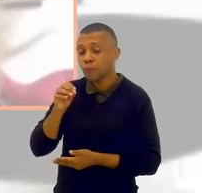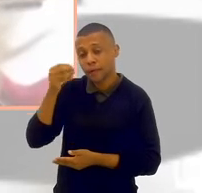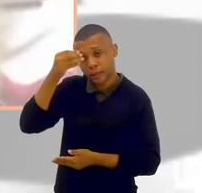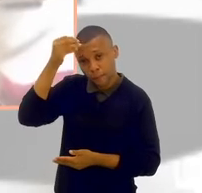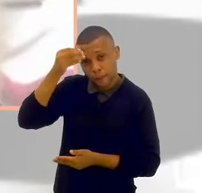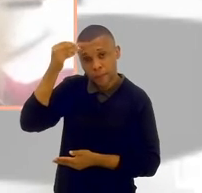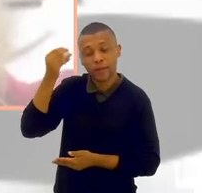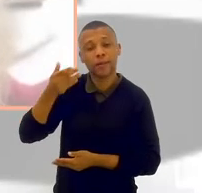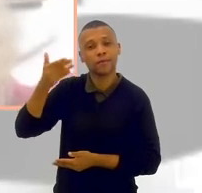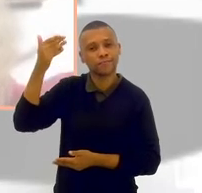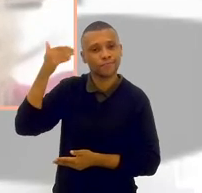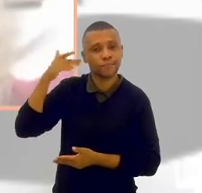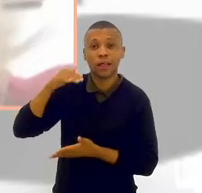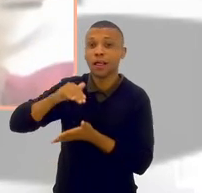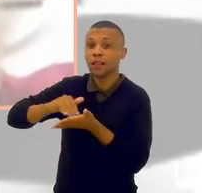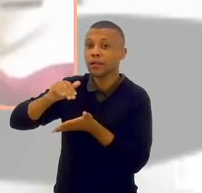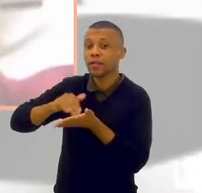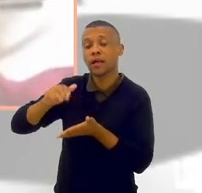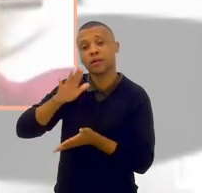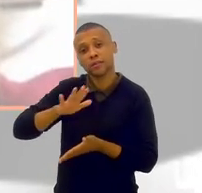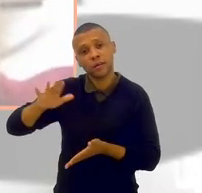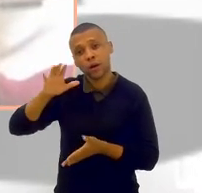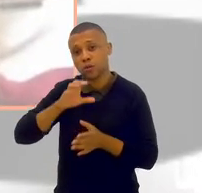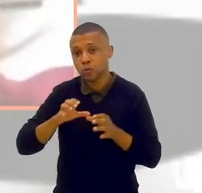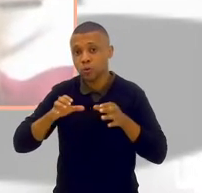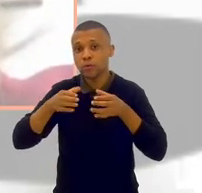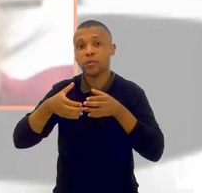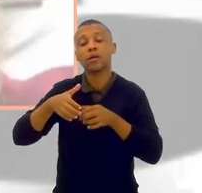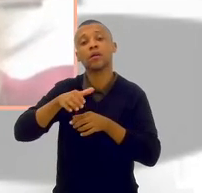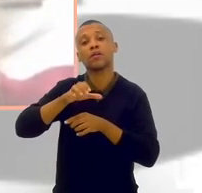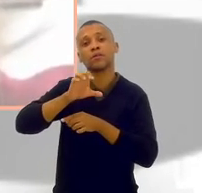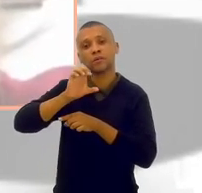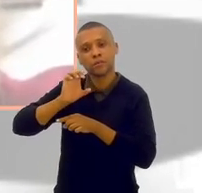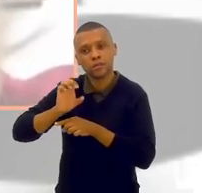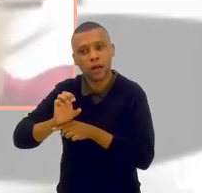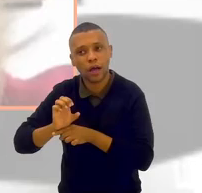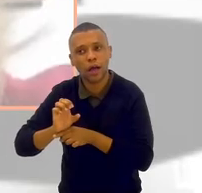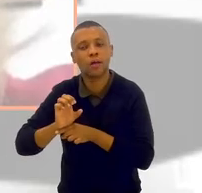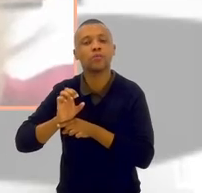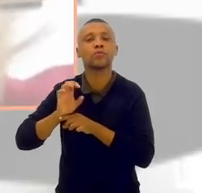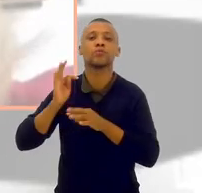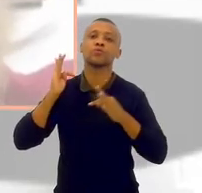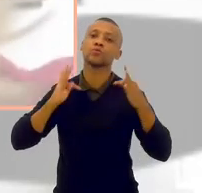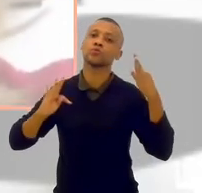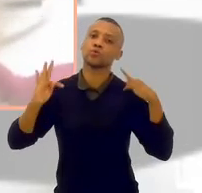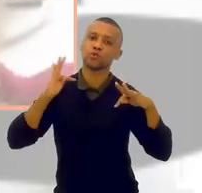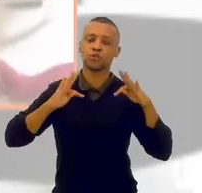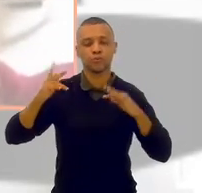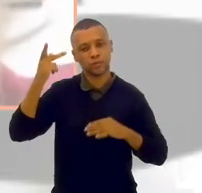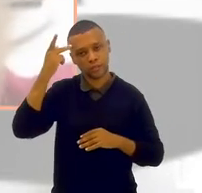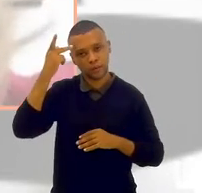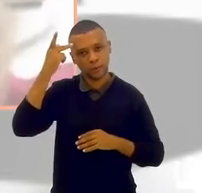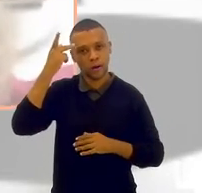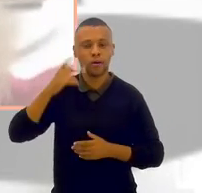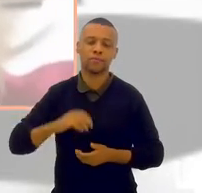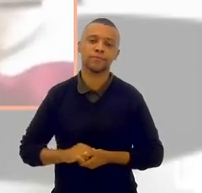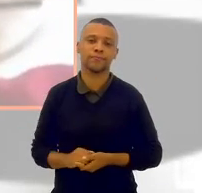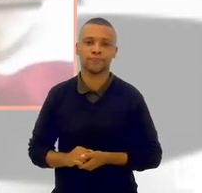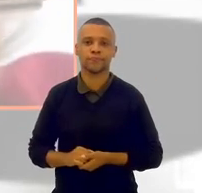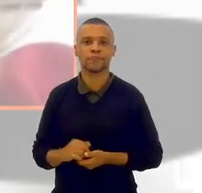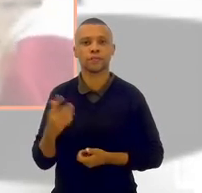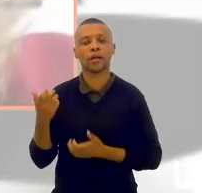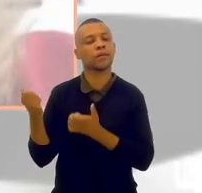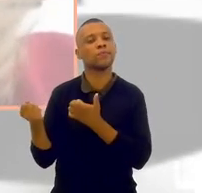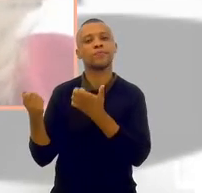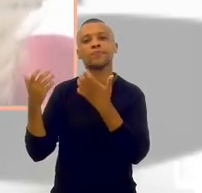foi meu padrinho. Ele era secretário-geral do Conselho do Estado de Turismo do Estado de São Paulo. E